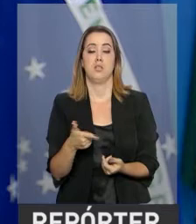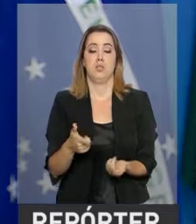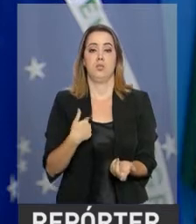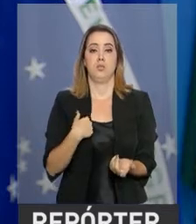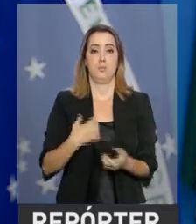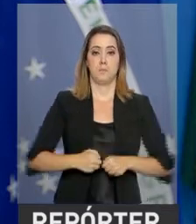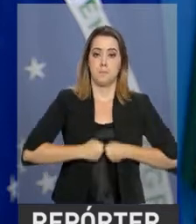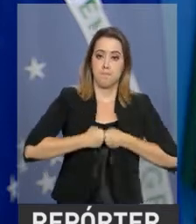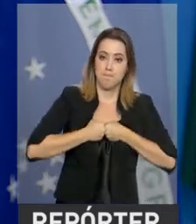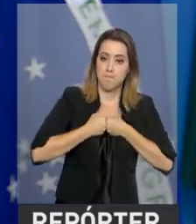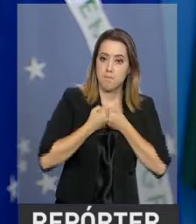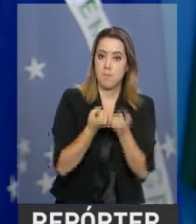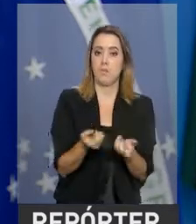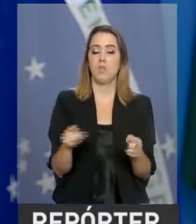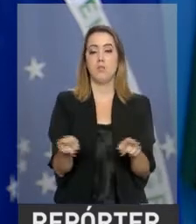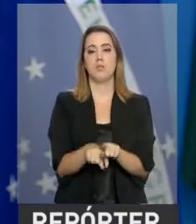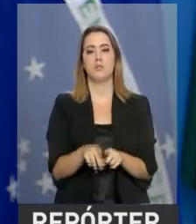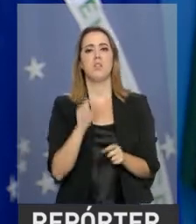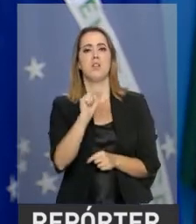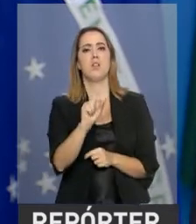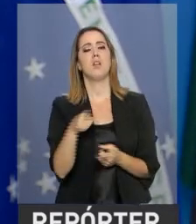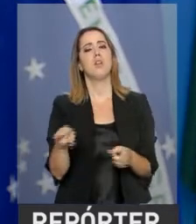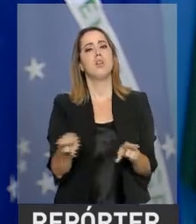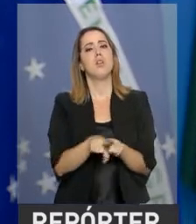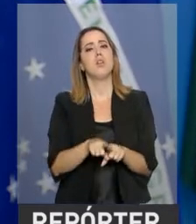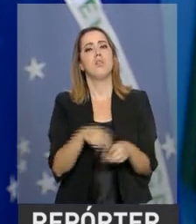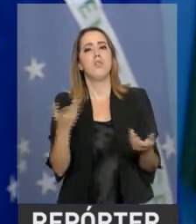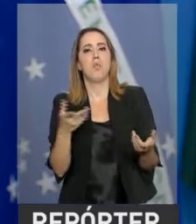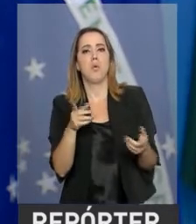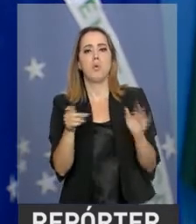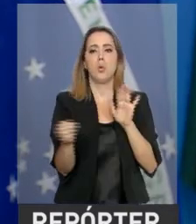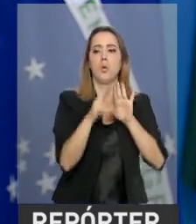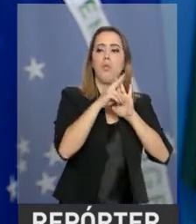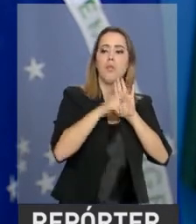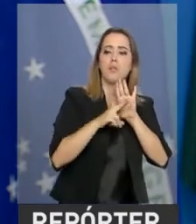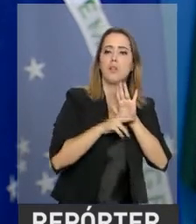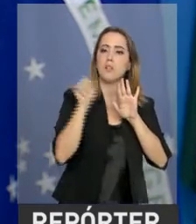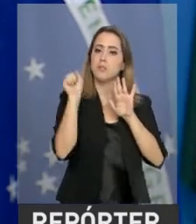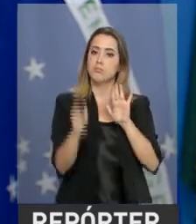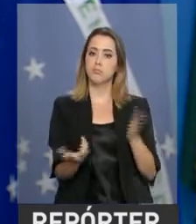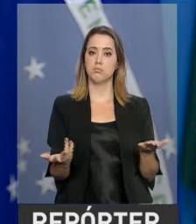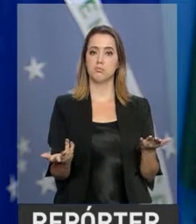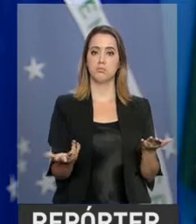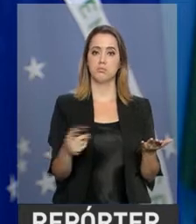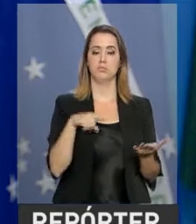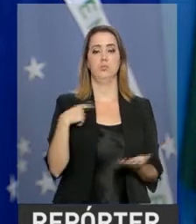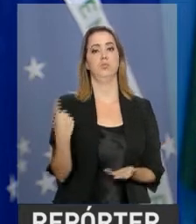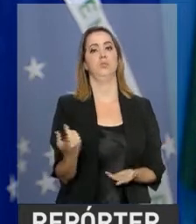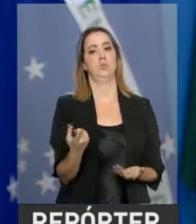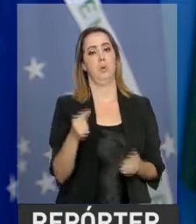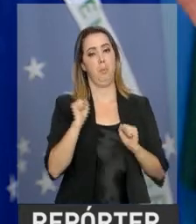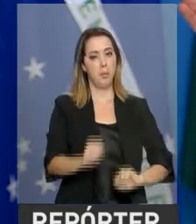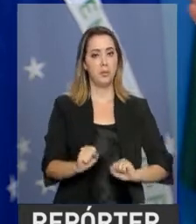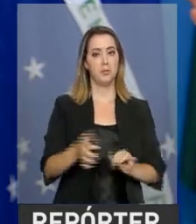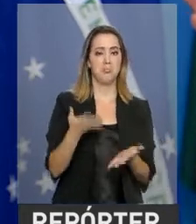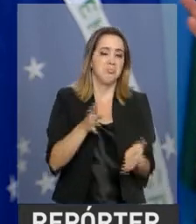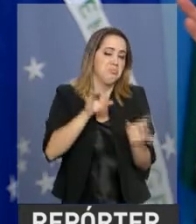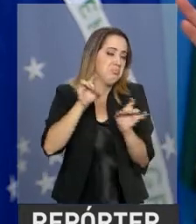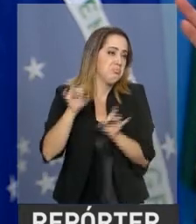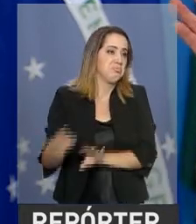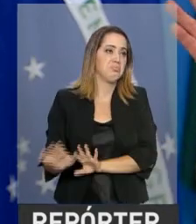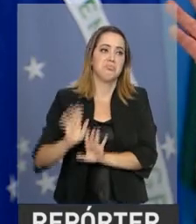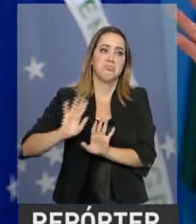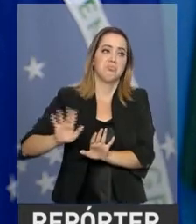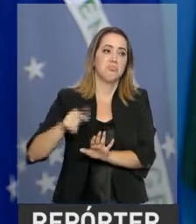coragem pra que eu vou mexer na questão da previdência hora poderia perfeitamente deixar para depois